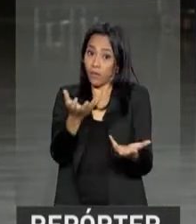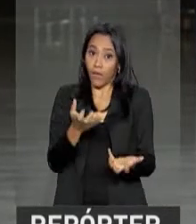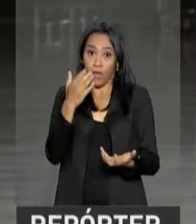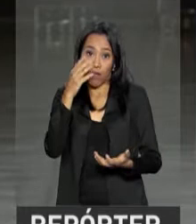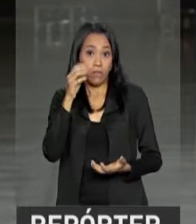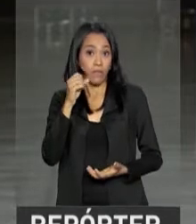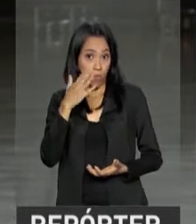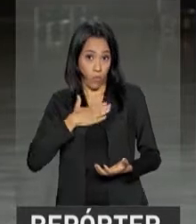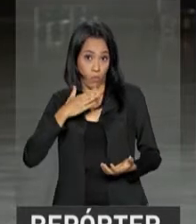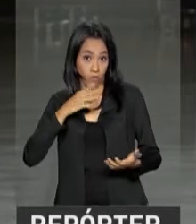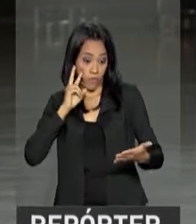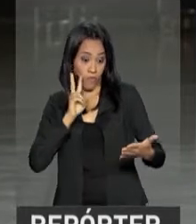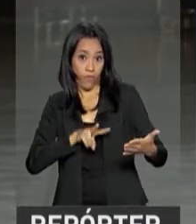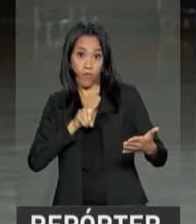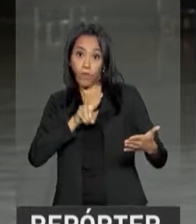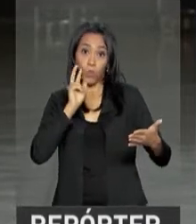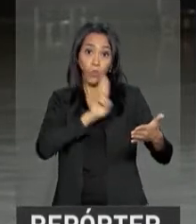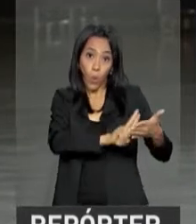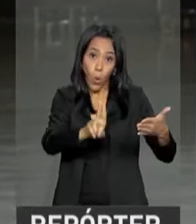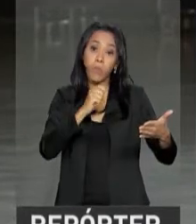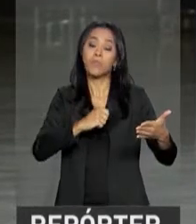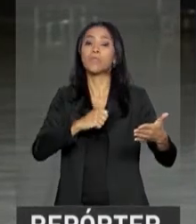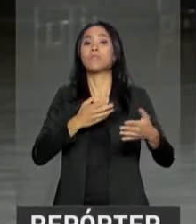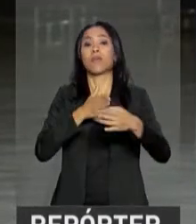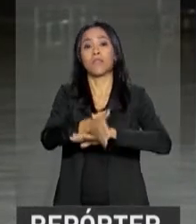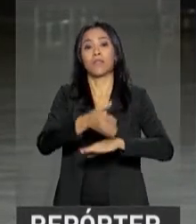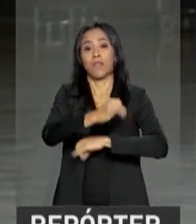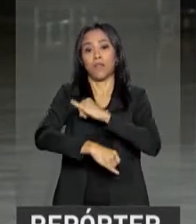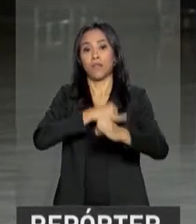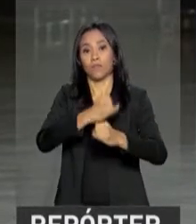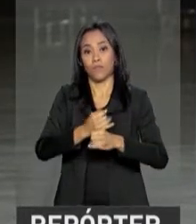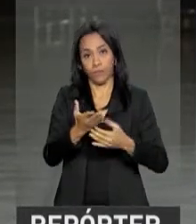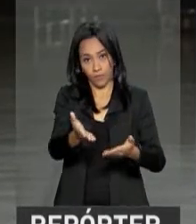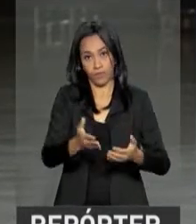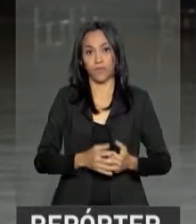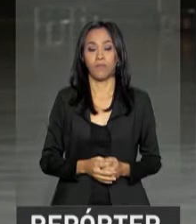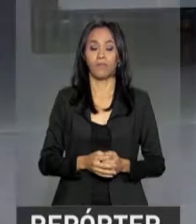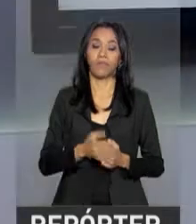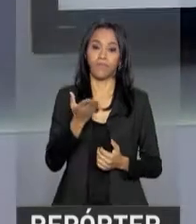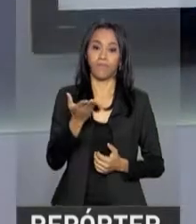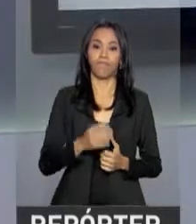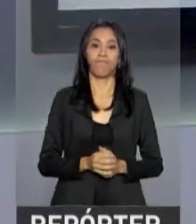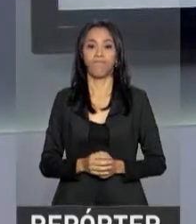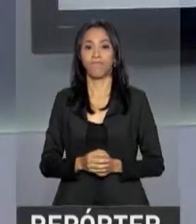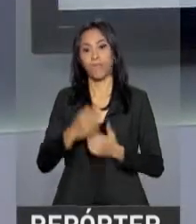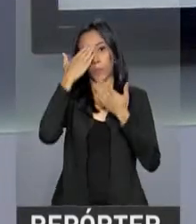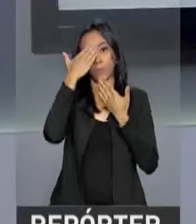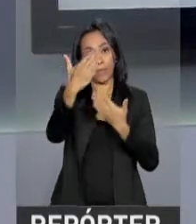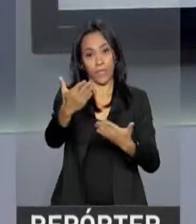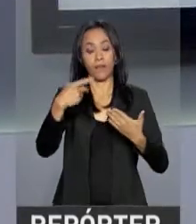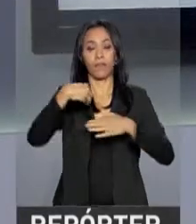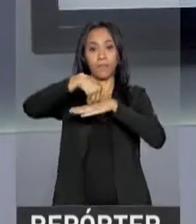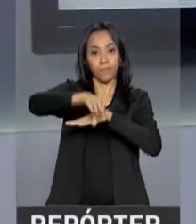se o seu nome está na lista dos pré aprovados devem acessar aí o portal fi é seleção a isso com você muito obrigada